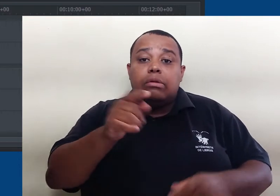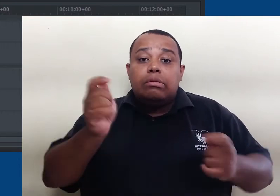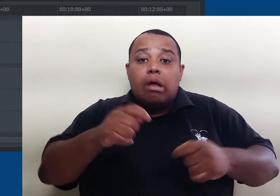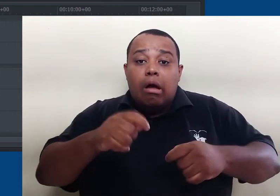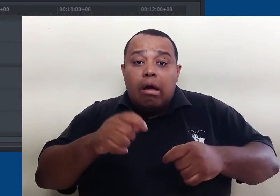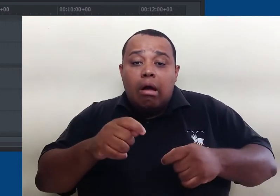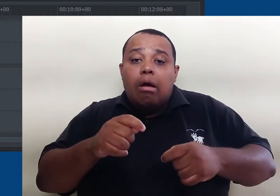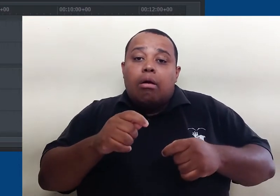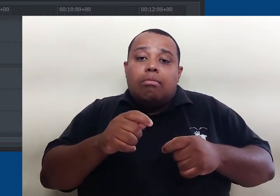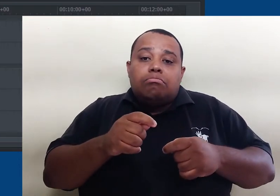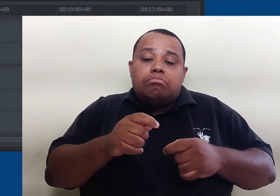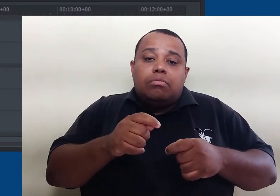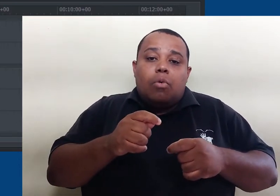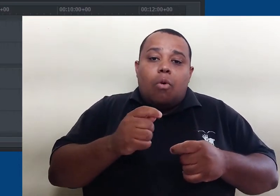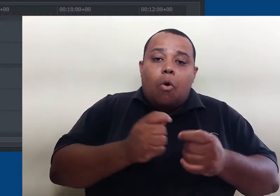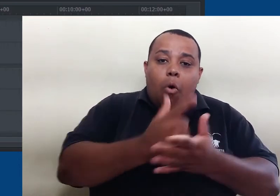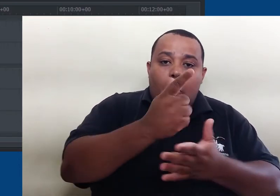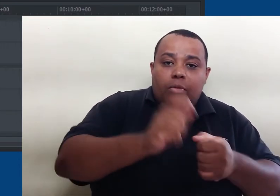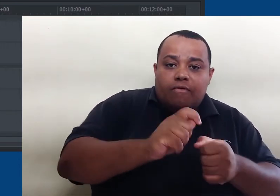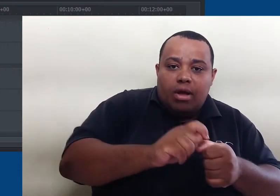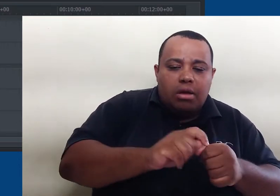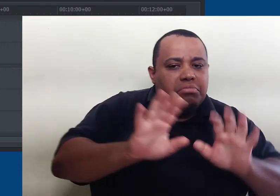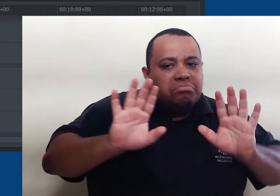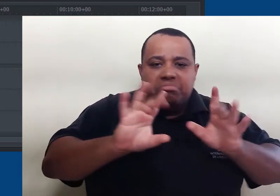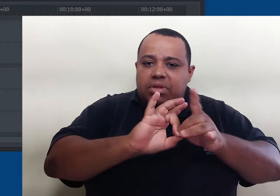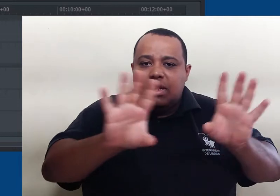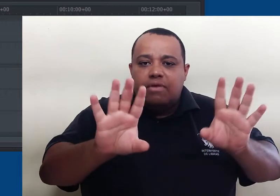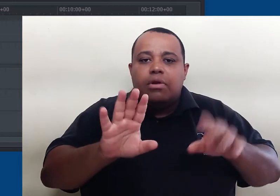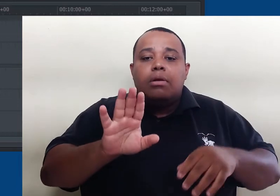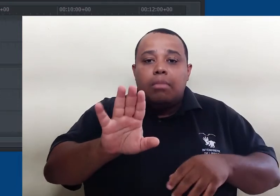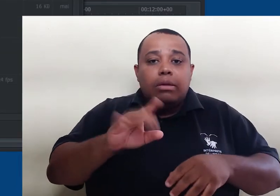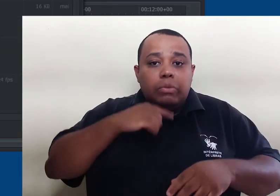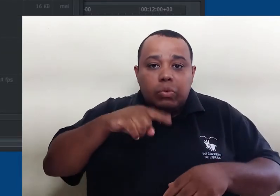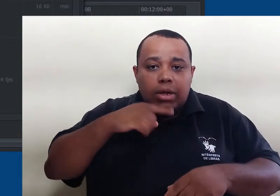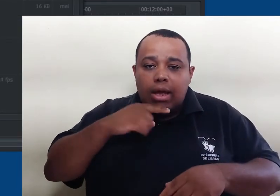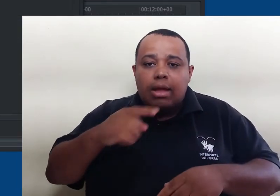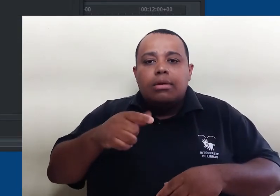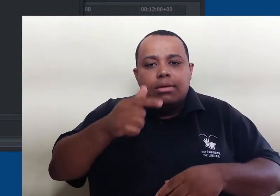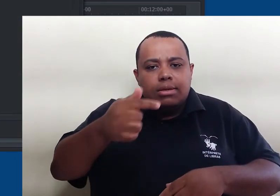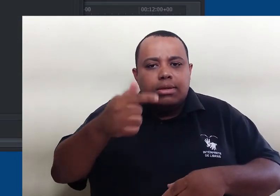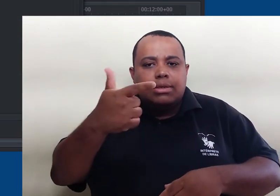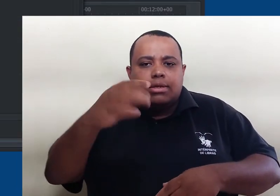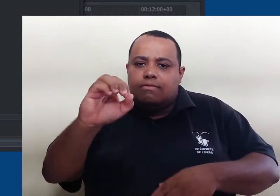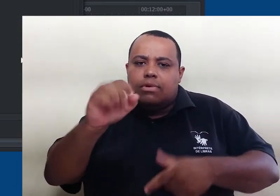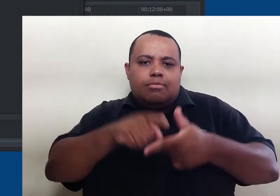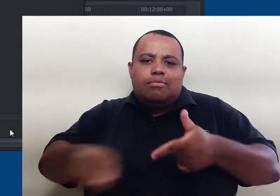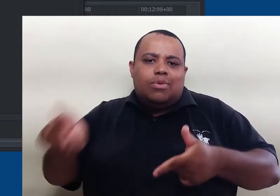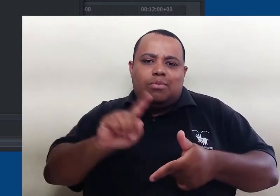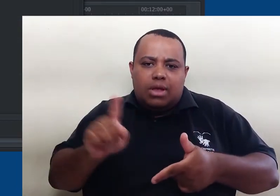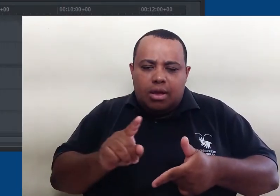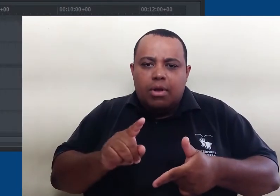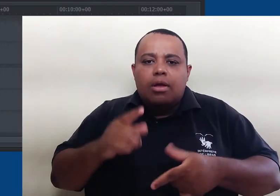usar um programa que exporte em 1080. Então a gente vai botar em 720, vamos escolher o local que a gente vai exportar o nosso vídeo, vou escolher uma pasta aqui do